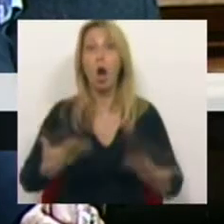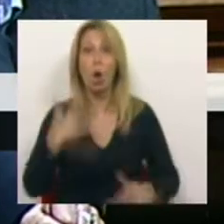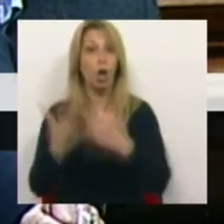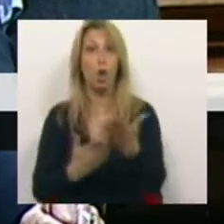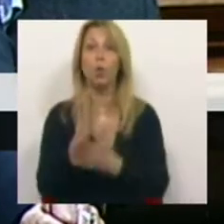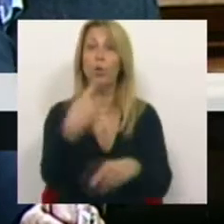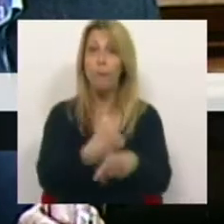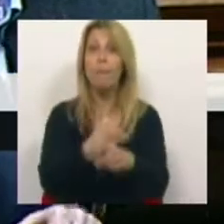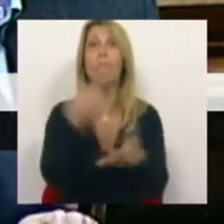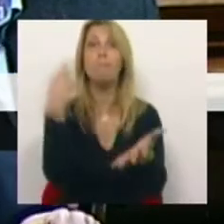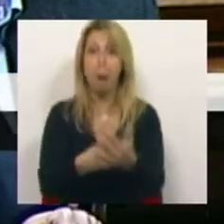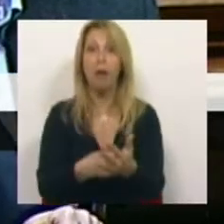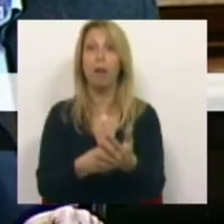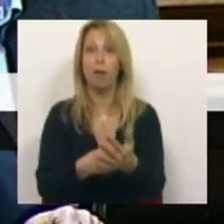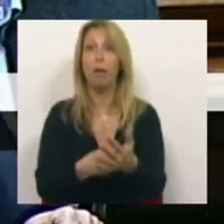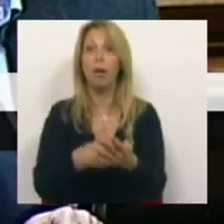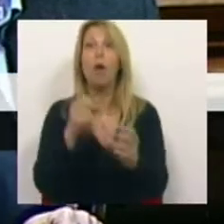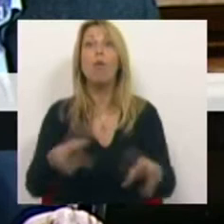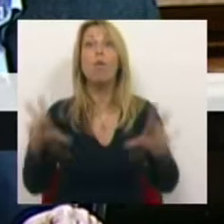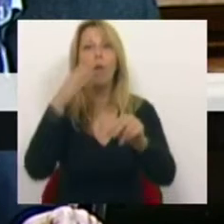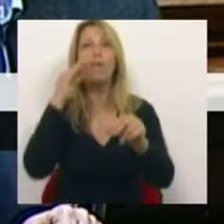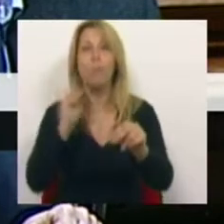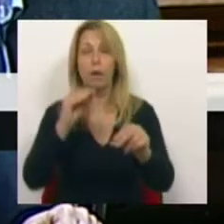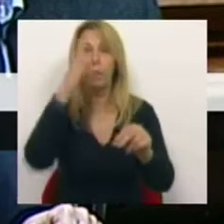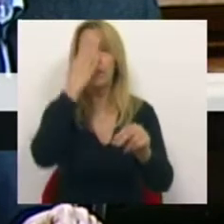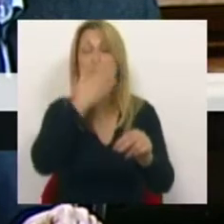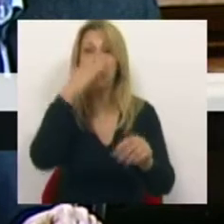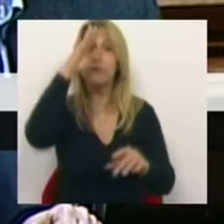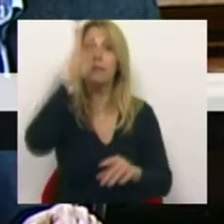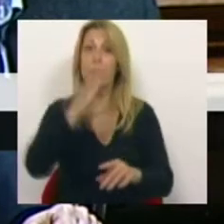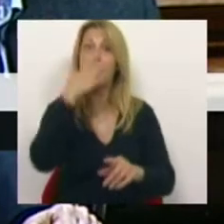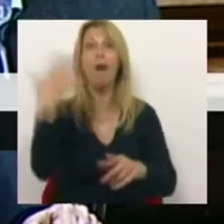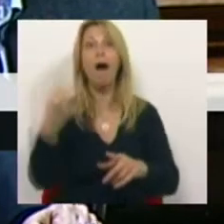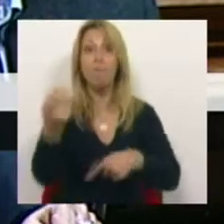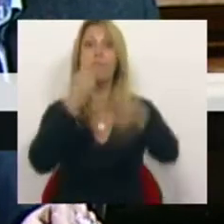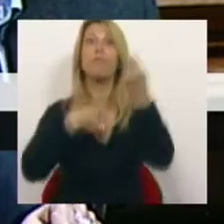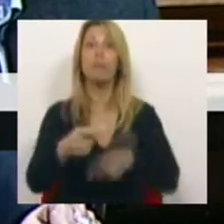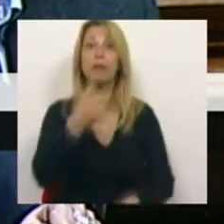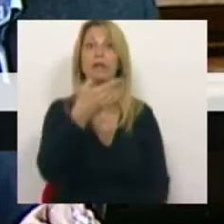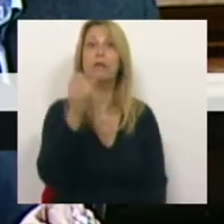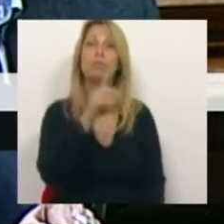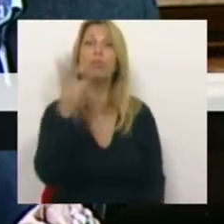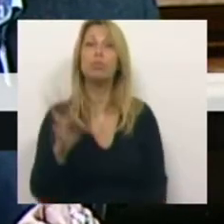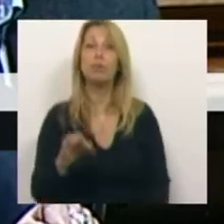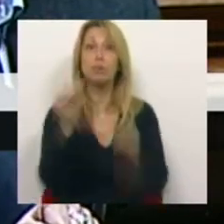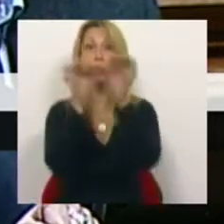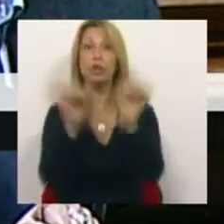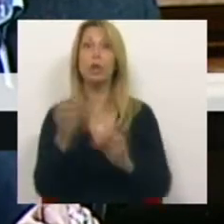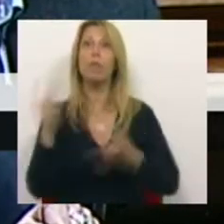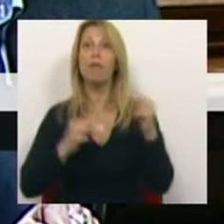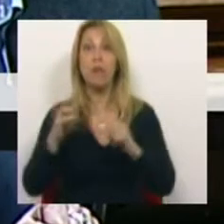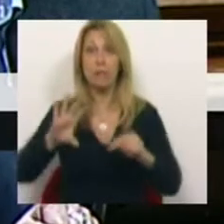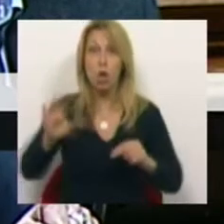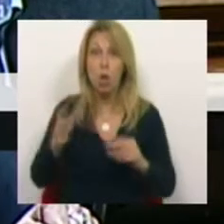novo banco, e sabendo que se vendermos o novo banco, 70% do sistema financeiro do nosso país fica em